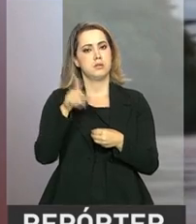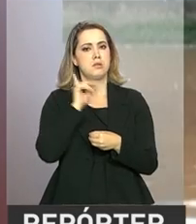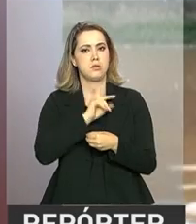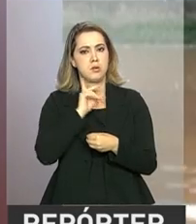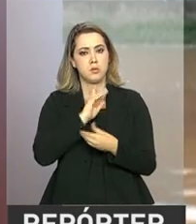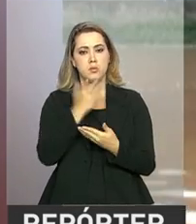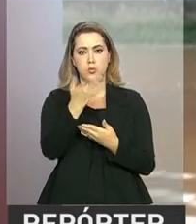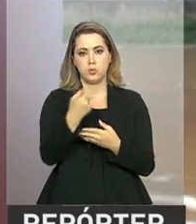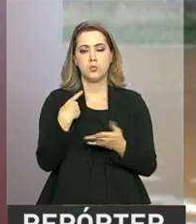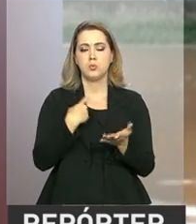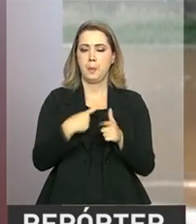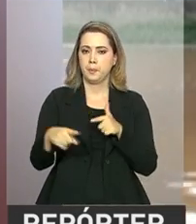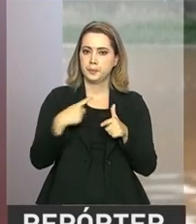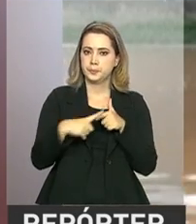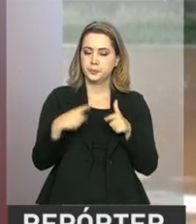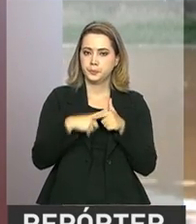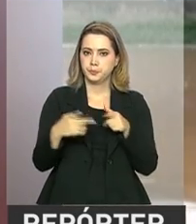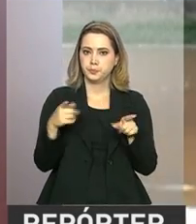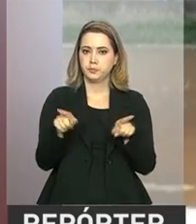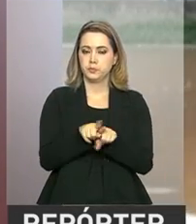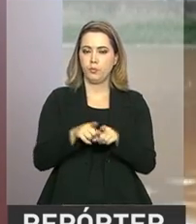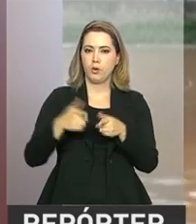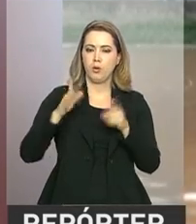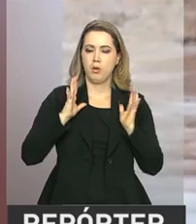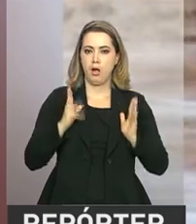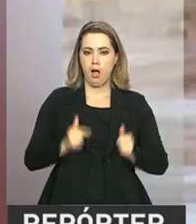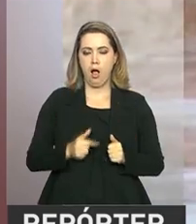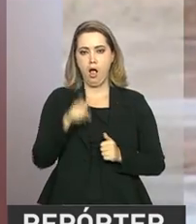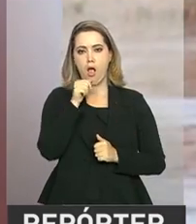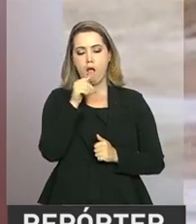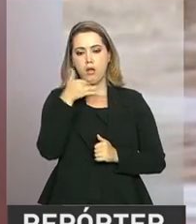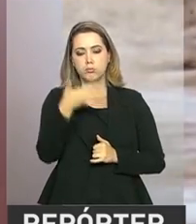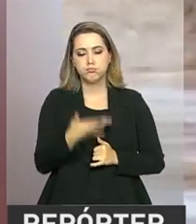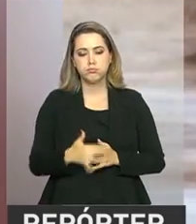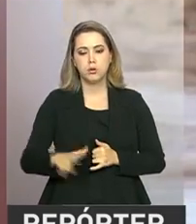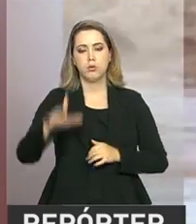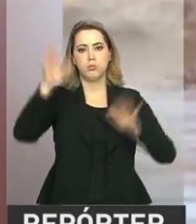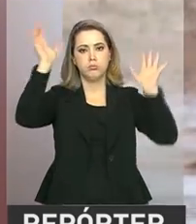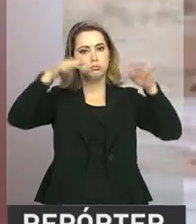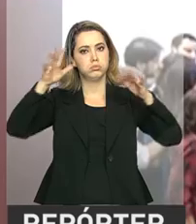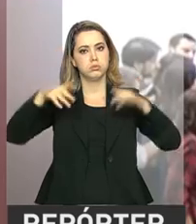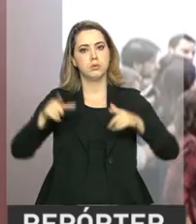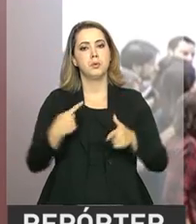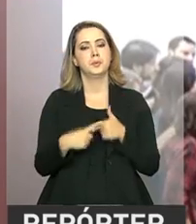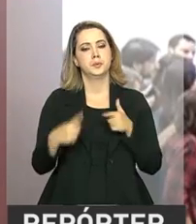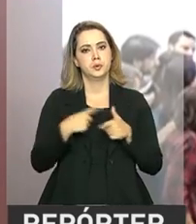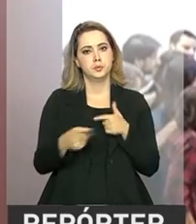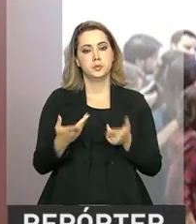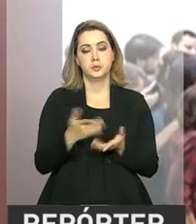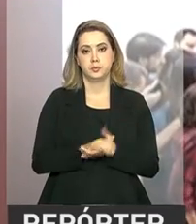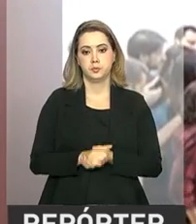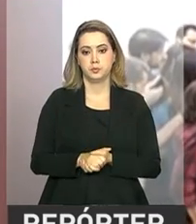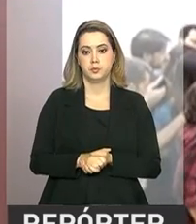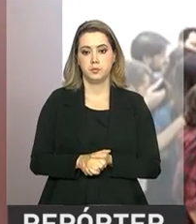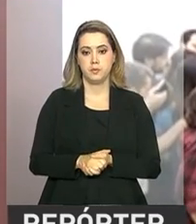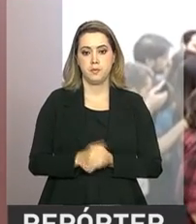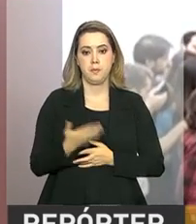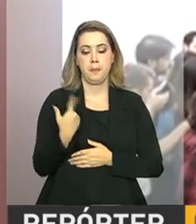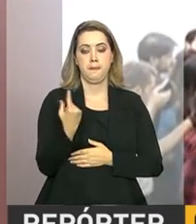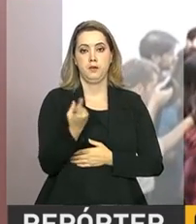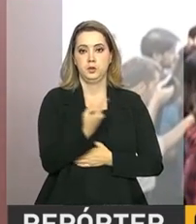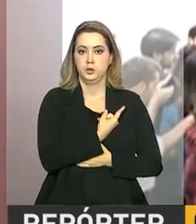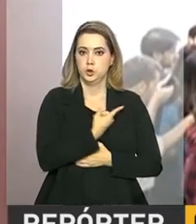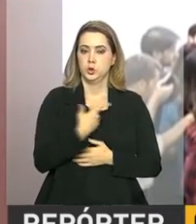ser prejudicados com a chegada das chuvas e a descida de mais rejeitos de minério. O que a gente pretende é que essas obras